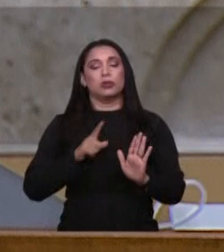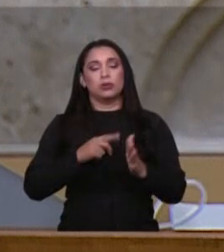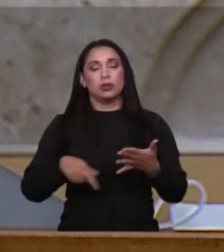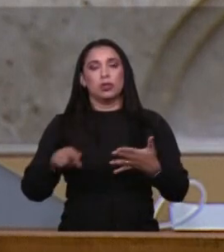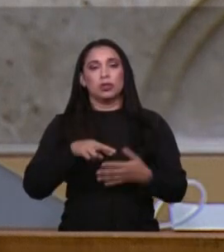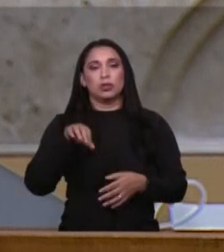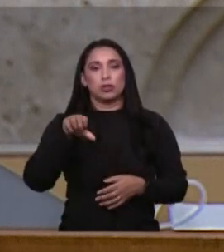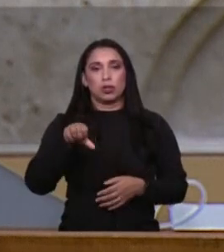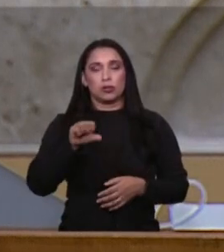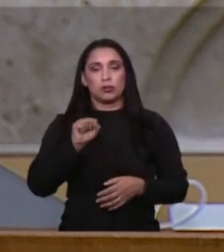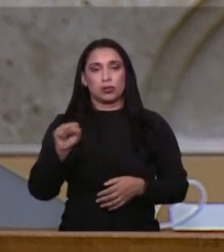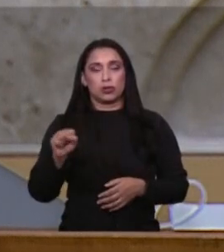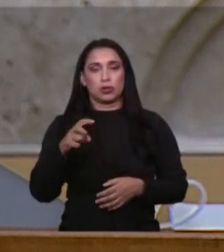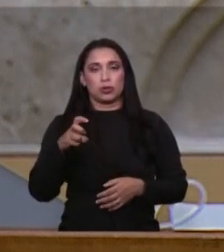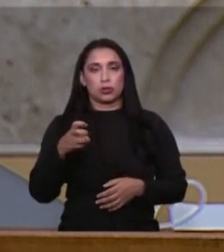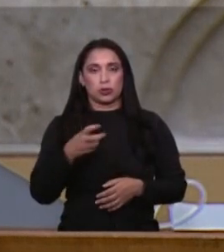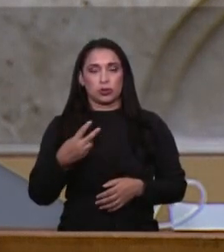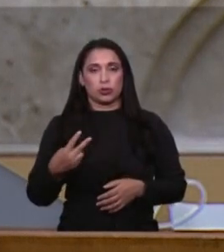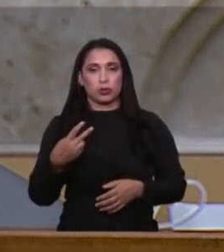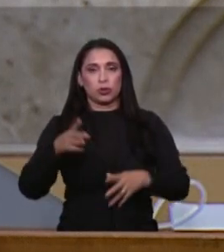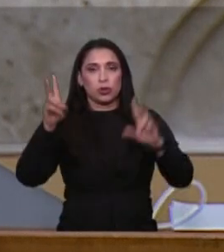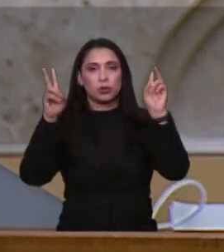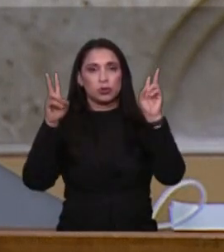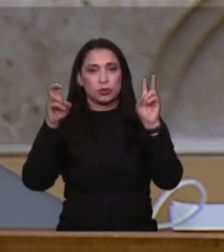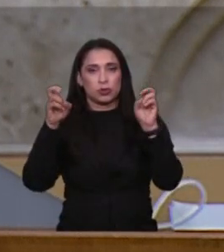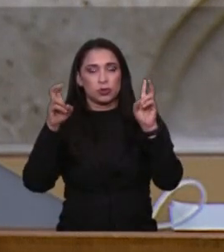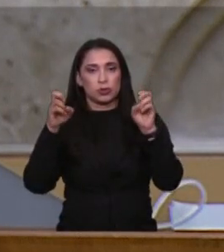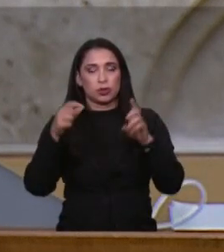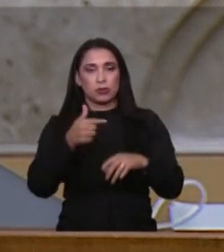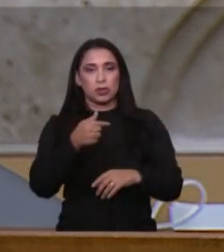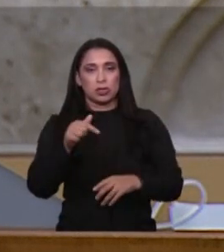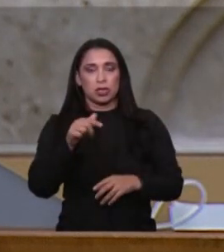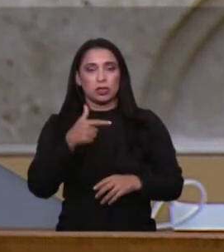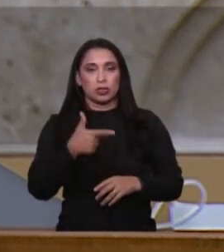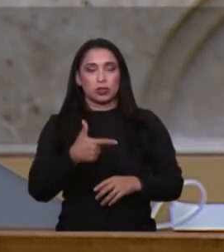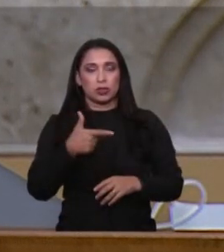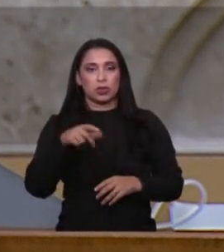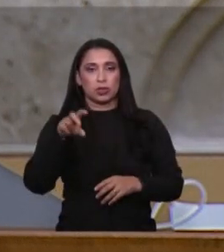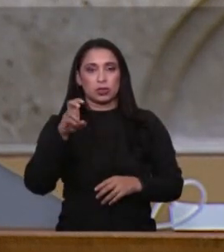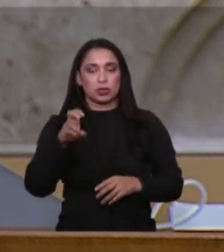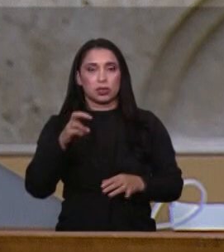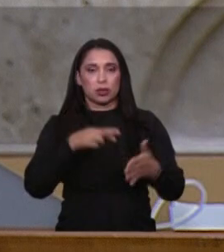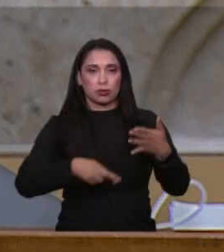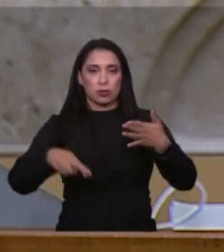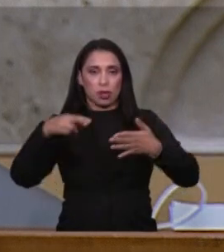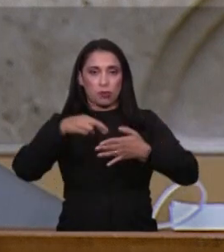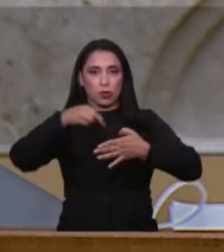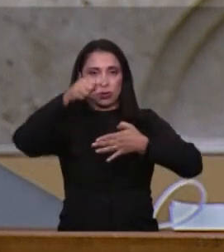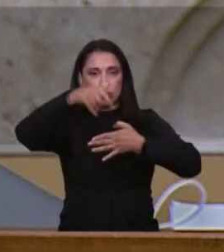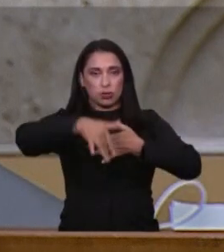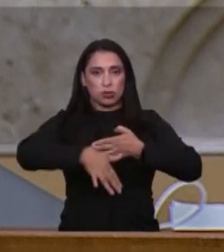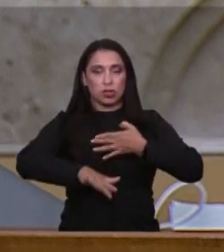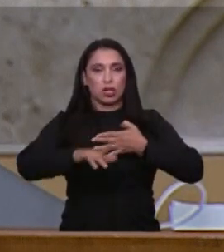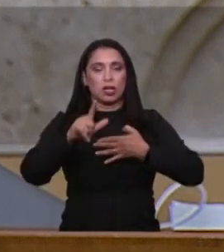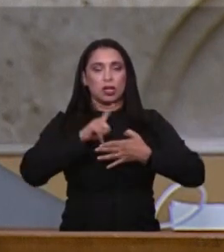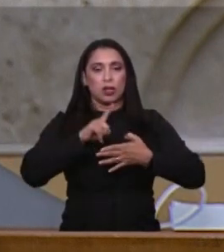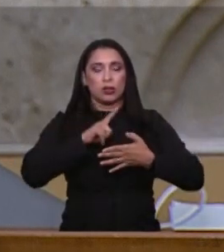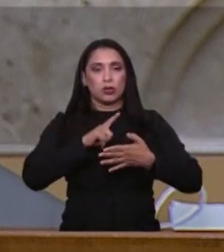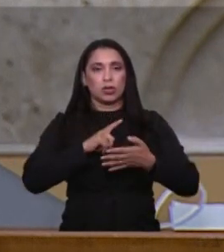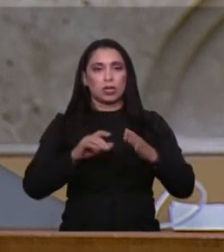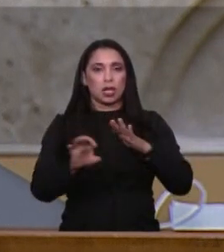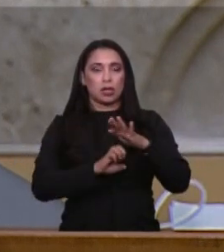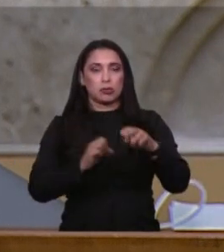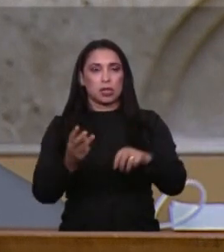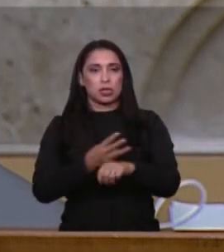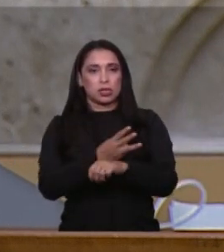958252, que versa sobre o tema 725 da repercussão geral, que envolve terceirização